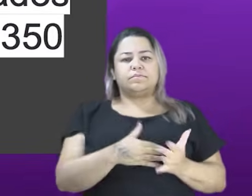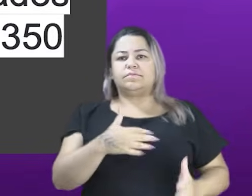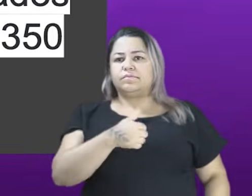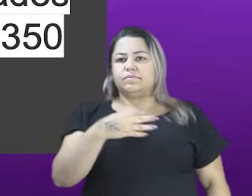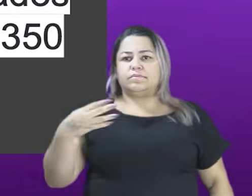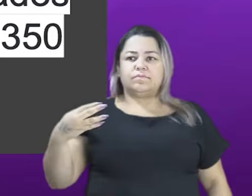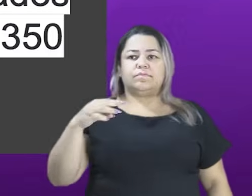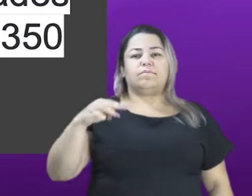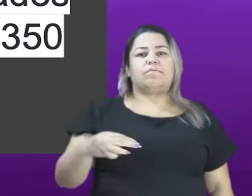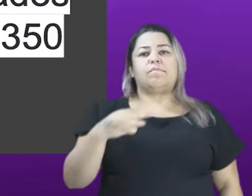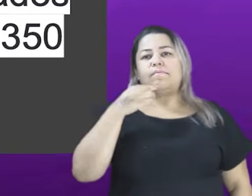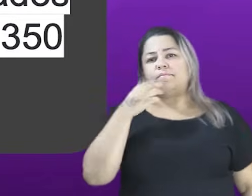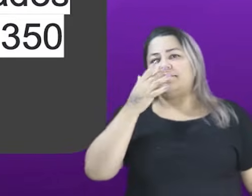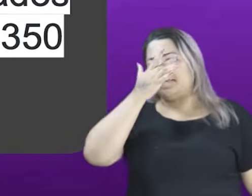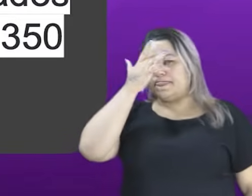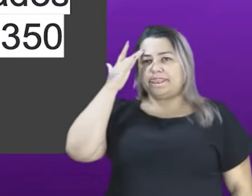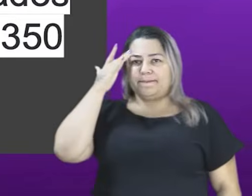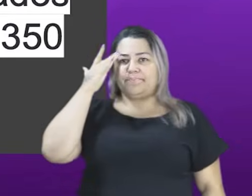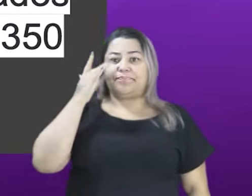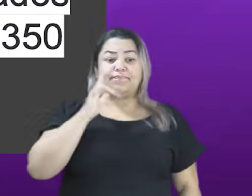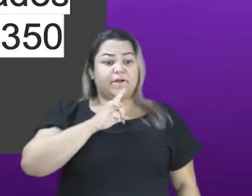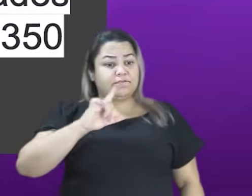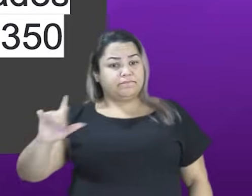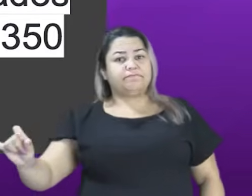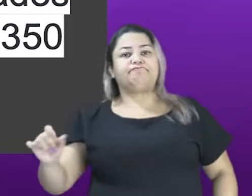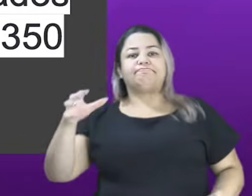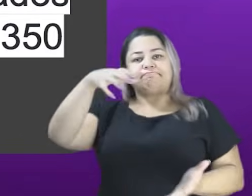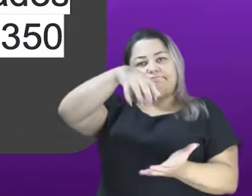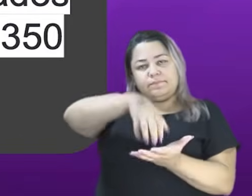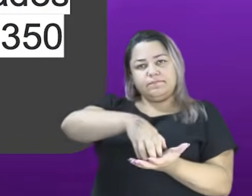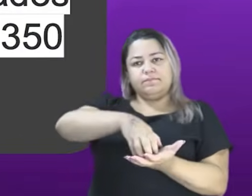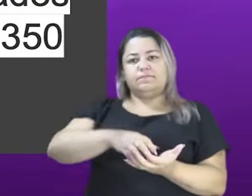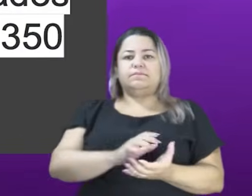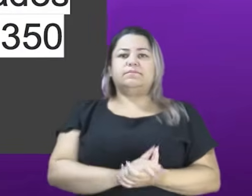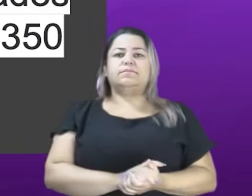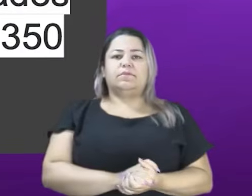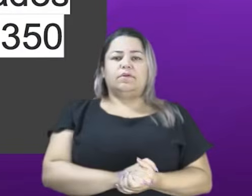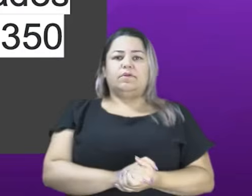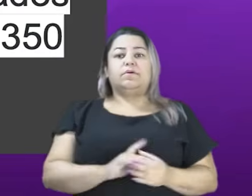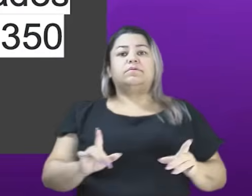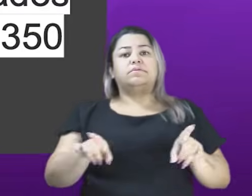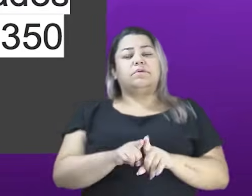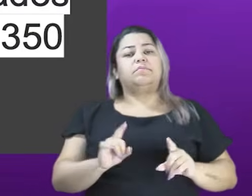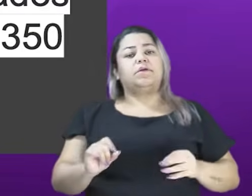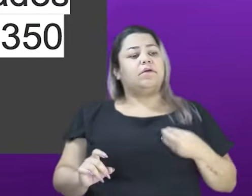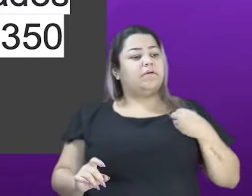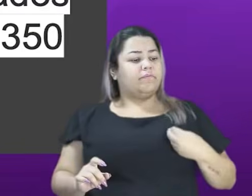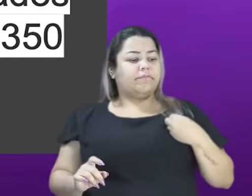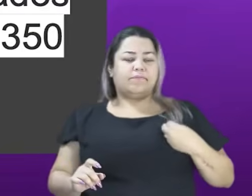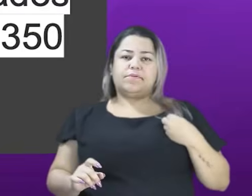foram arrancadas, forçadas a sair do seu território, né, onde nesse translado